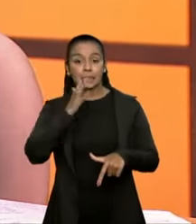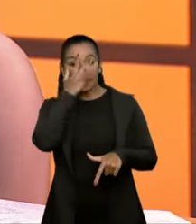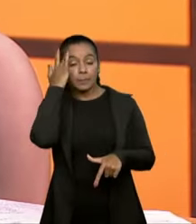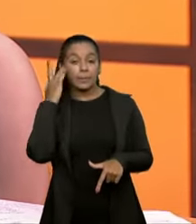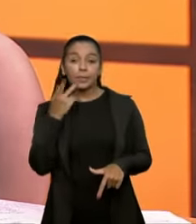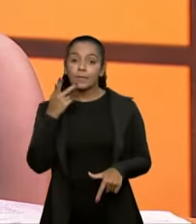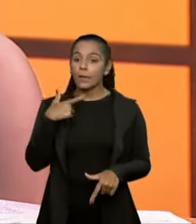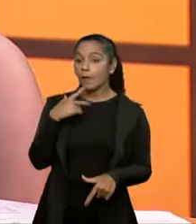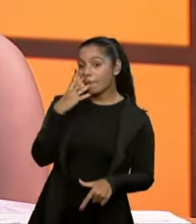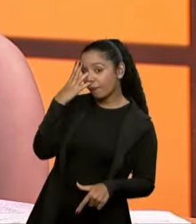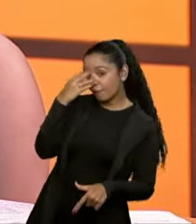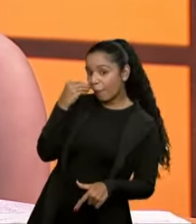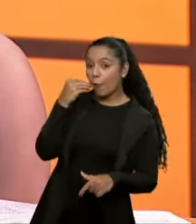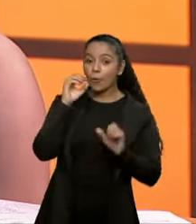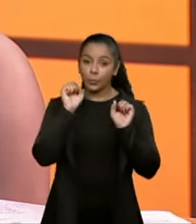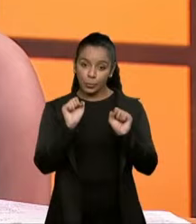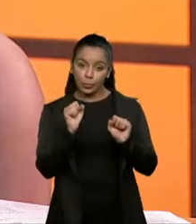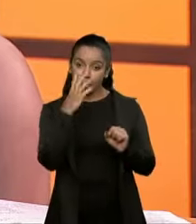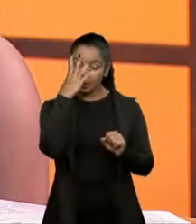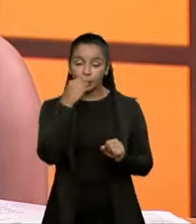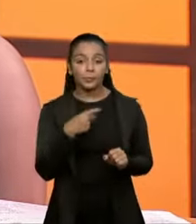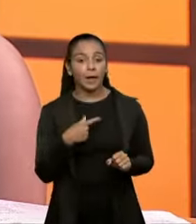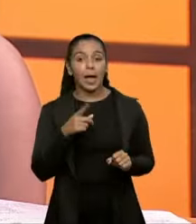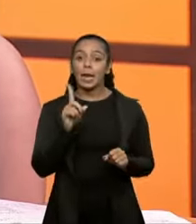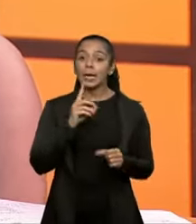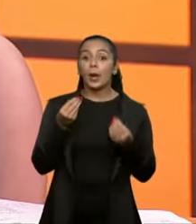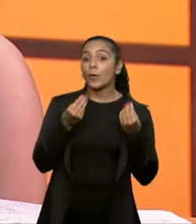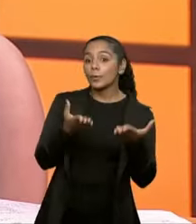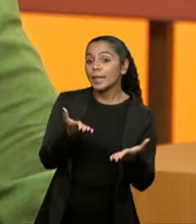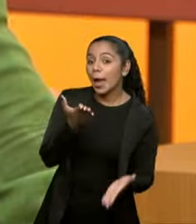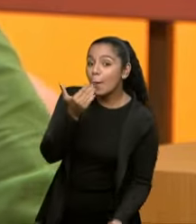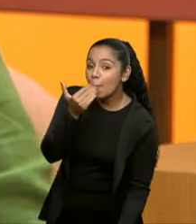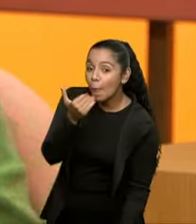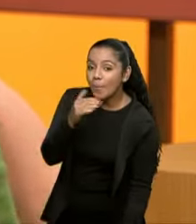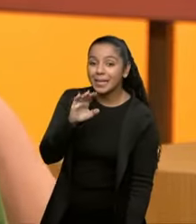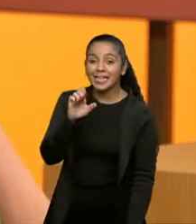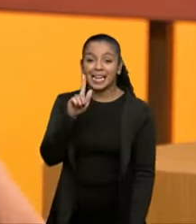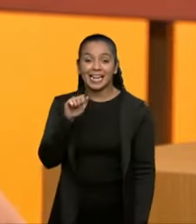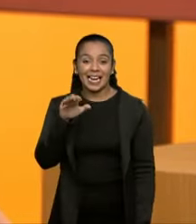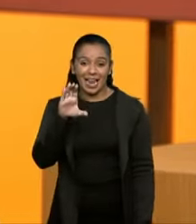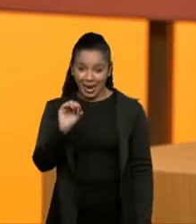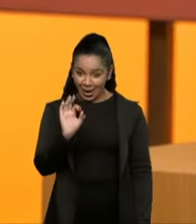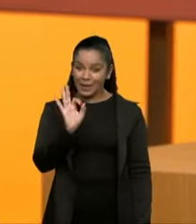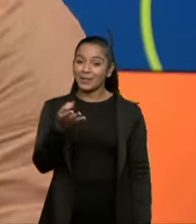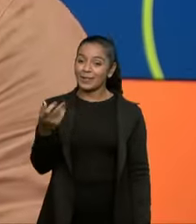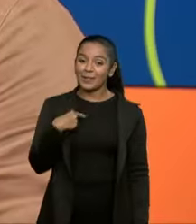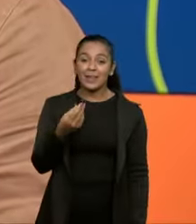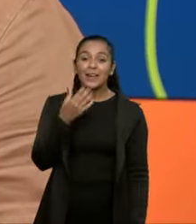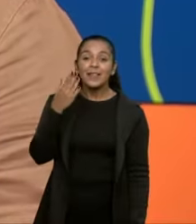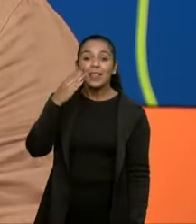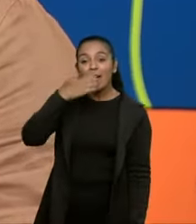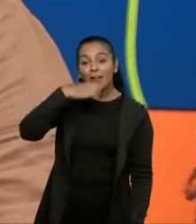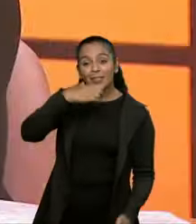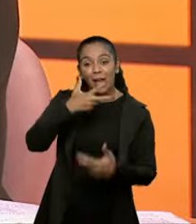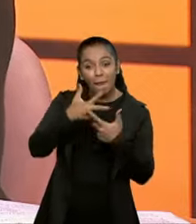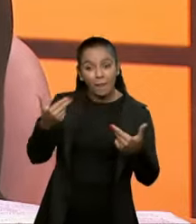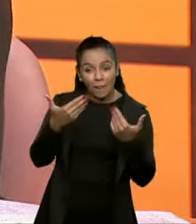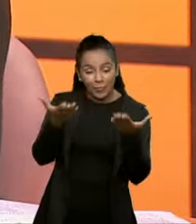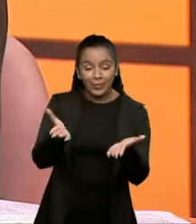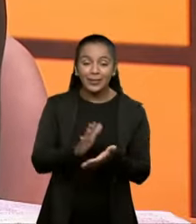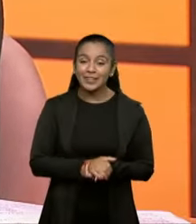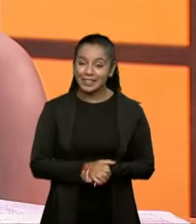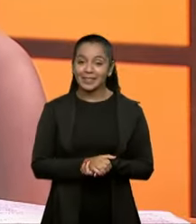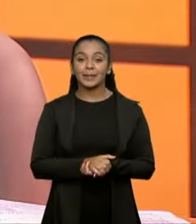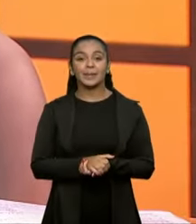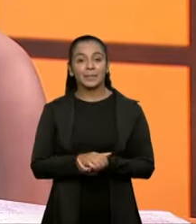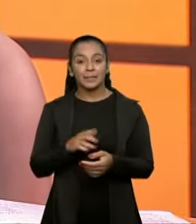vou tirar uma foto, pode não tirar... Não alimente o elenco, aquelas piadas... Não alimente o elenco! Não jogue frutas pro elenco. Não dê bananas. Foi uma exceção. Quando